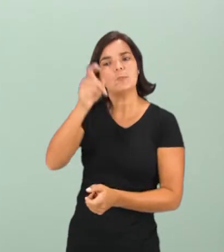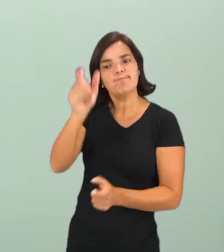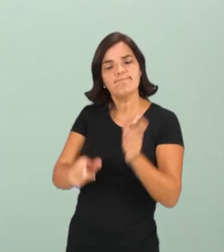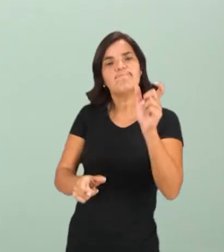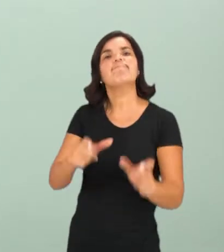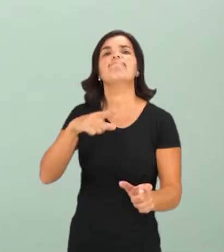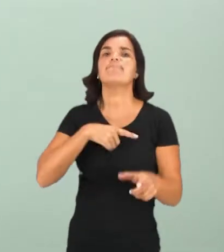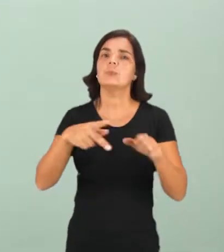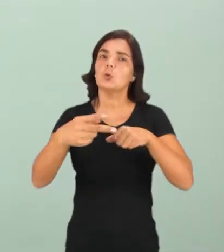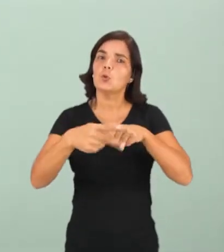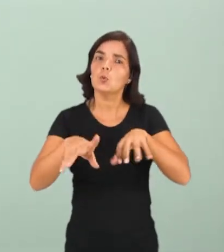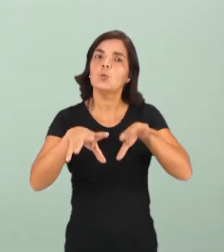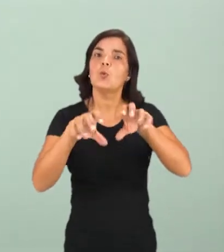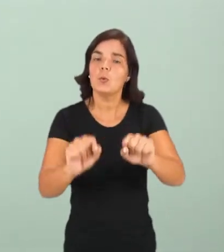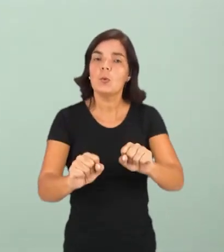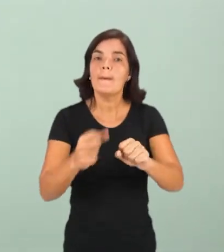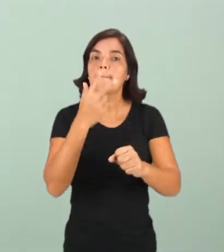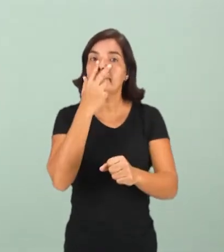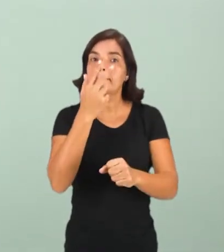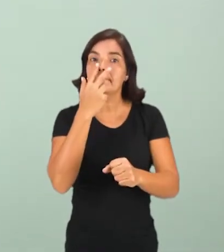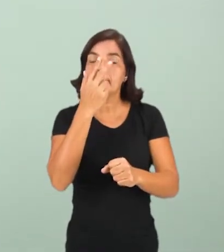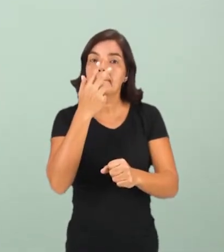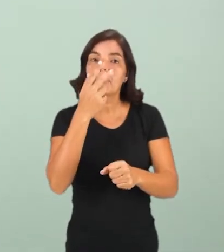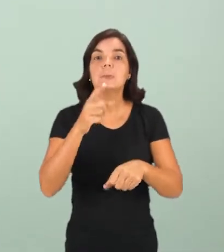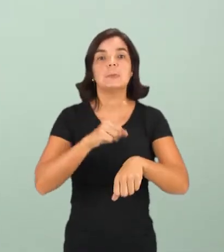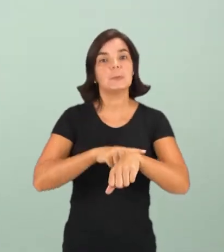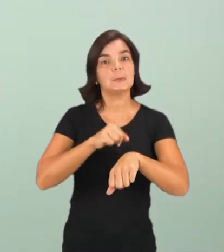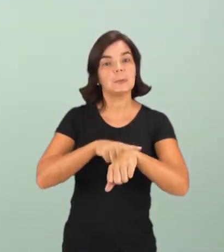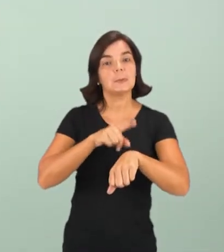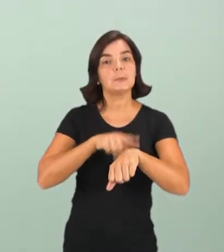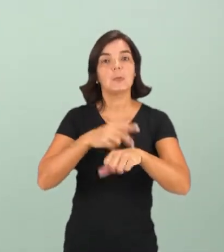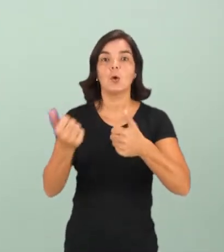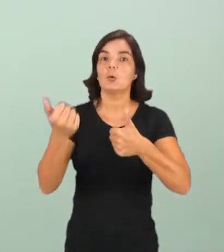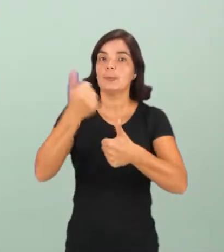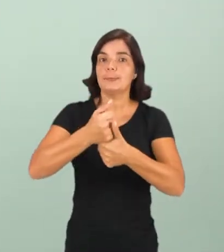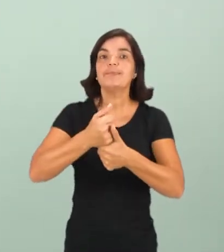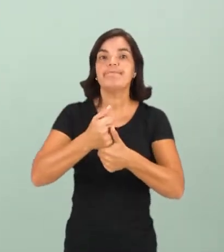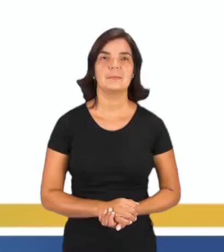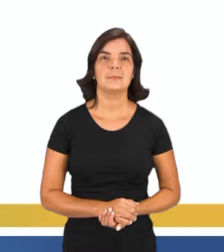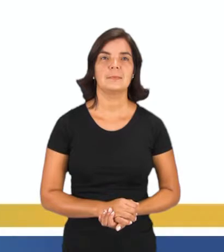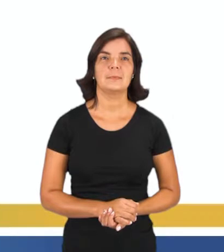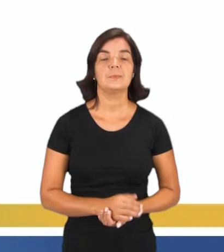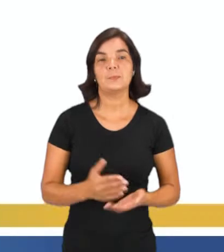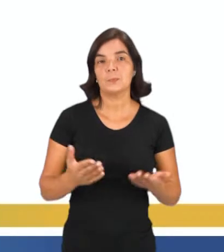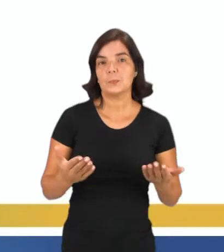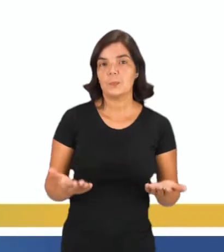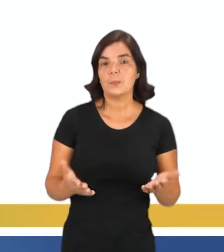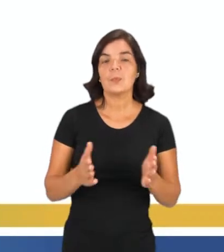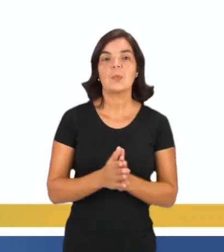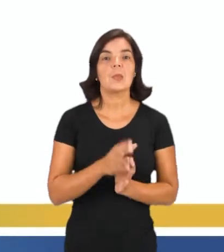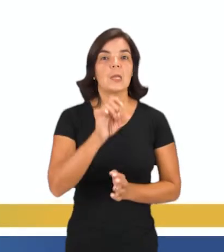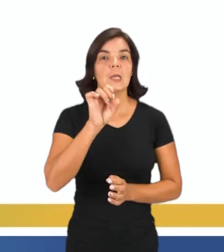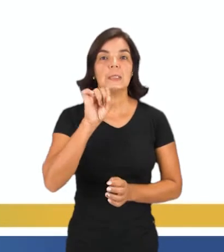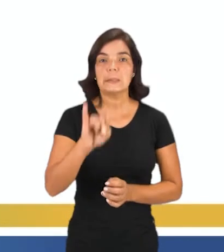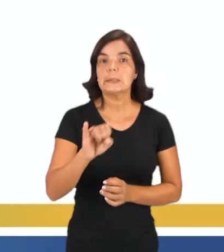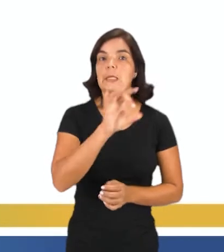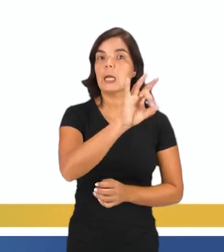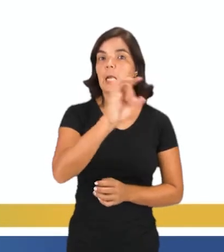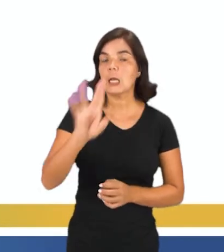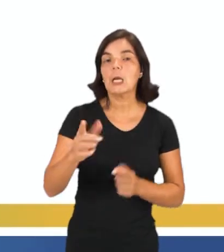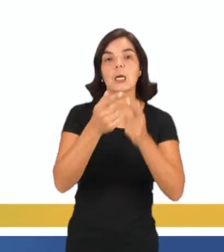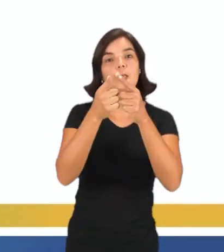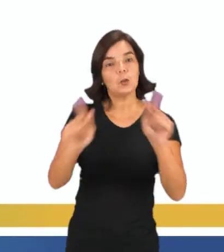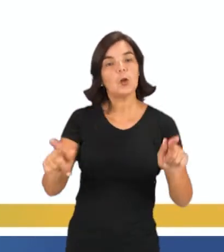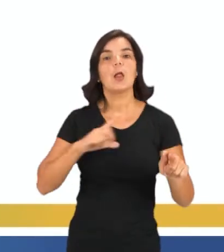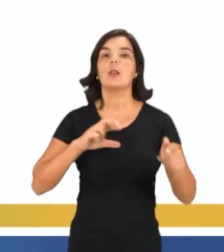um possessivo similar a ela na hora de fazer aí a substituição. Bom, se cada pessoa gramatical eu